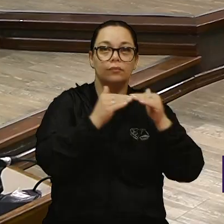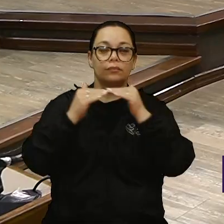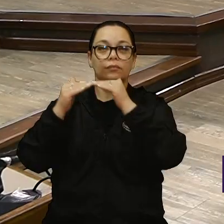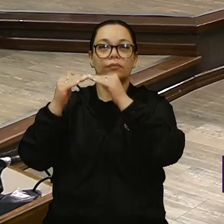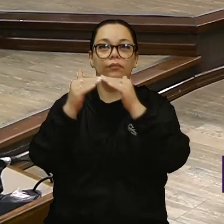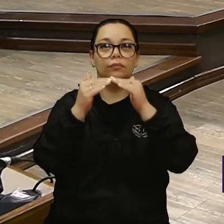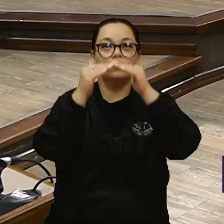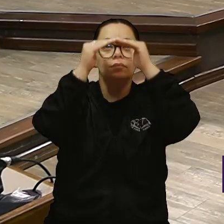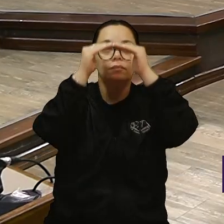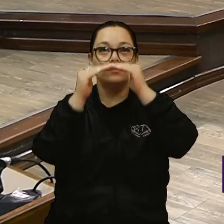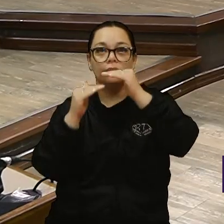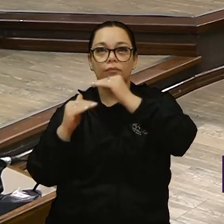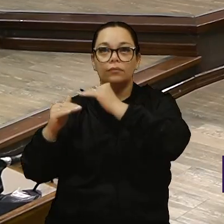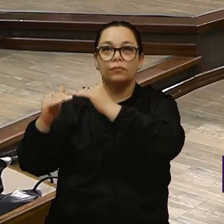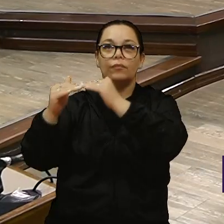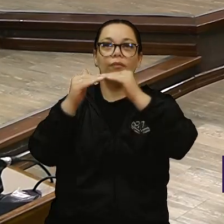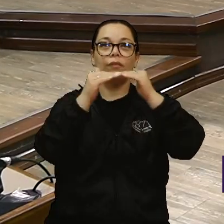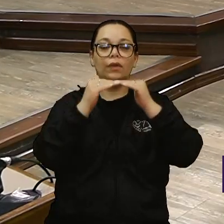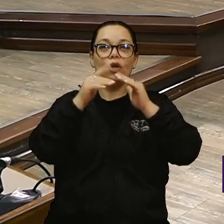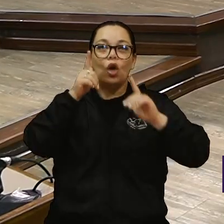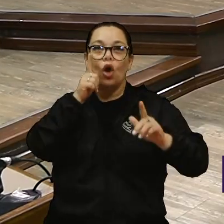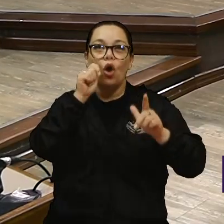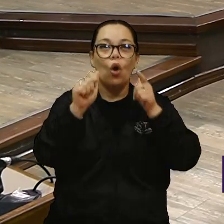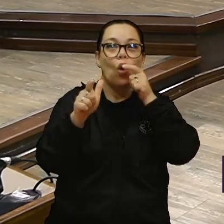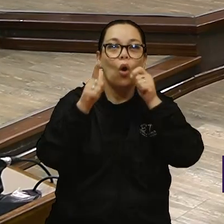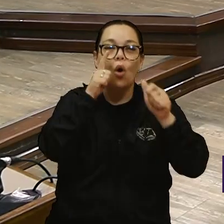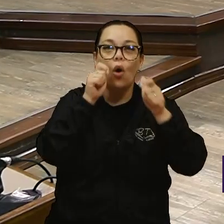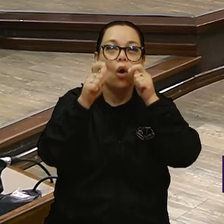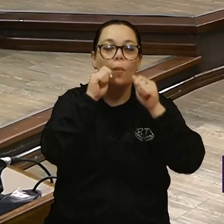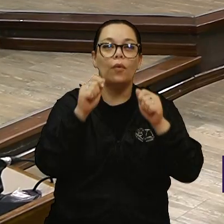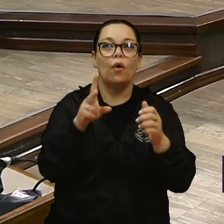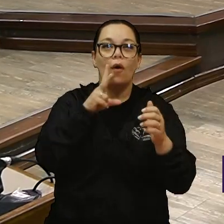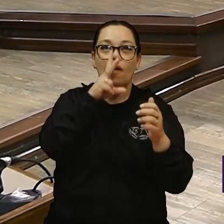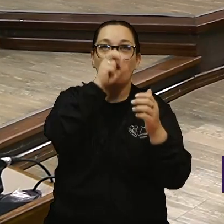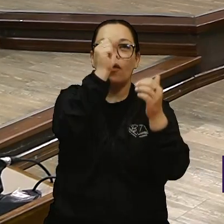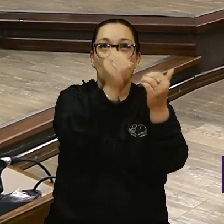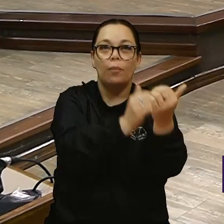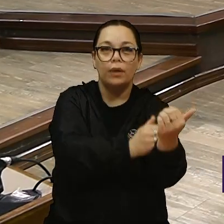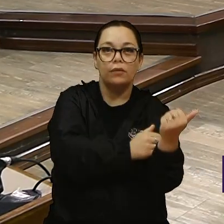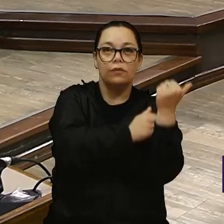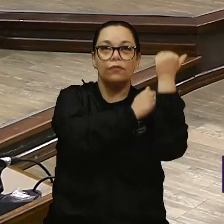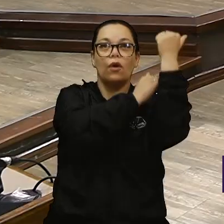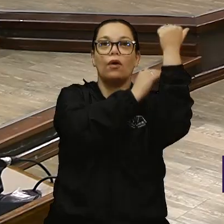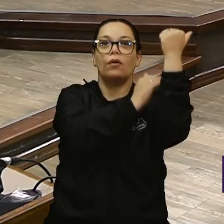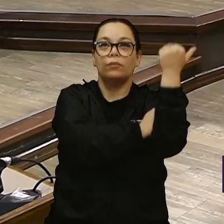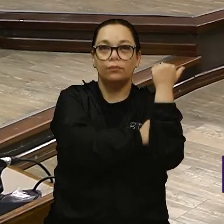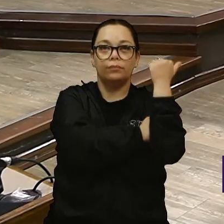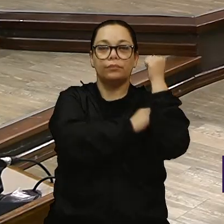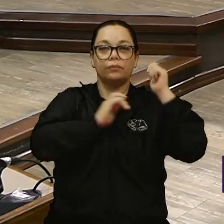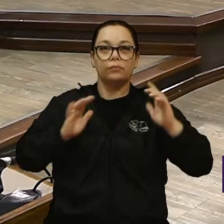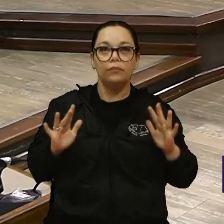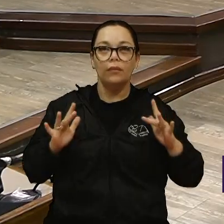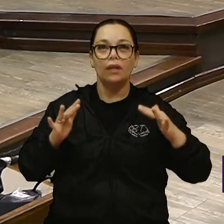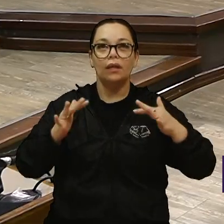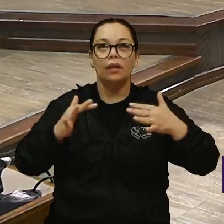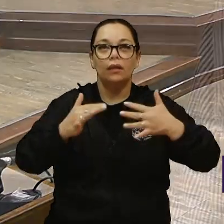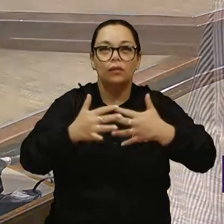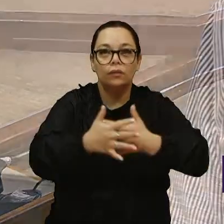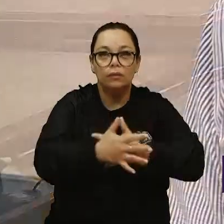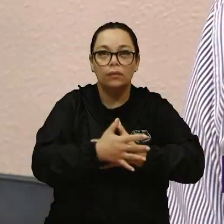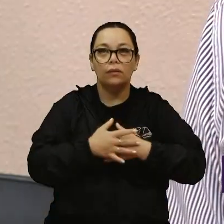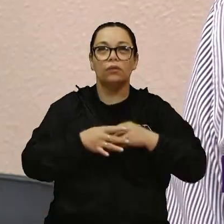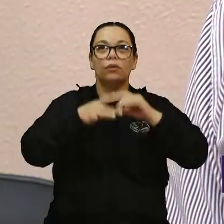Superior dessa igualdade, conseguimos conquistar com braço forte.